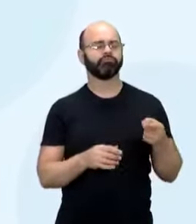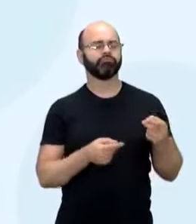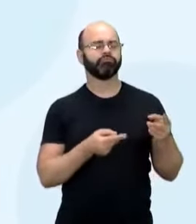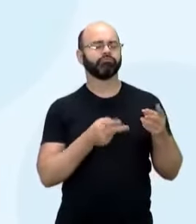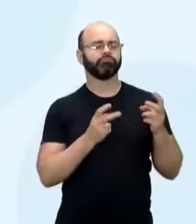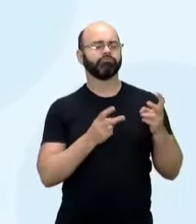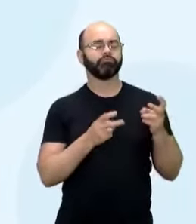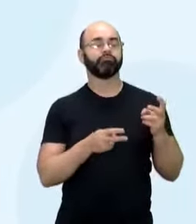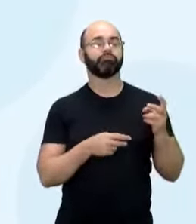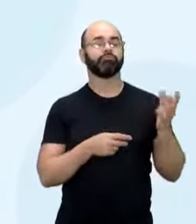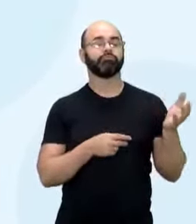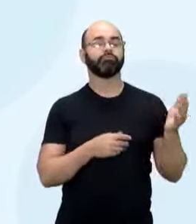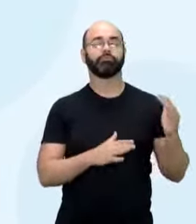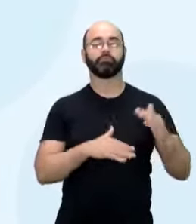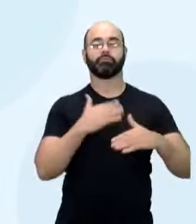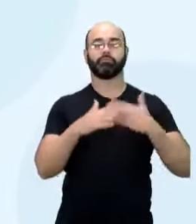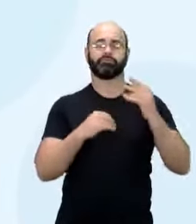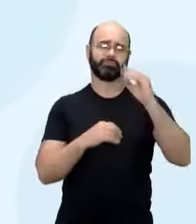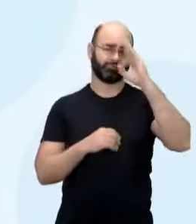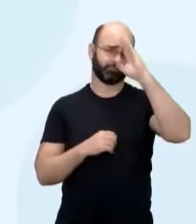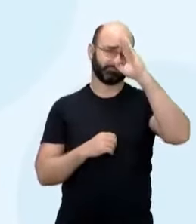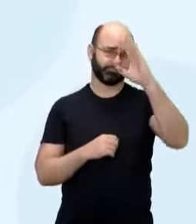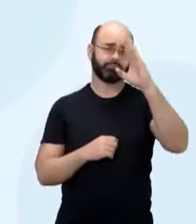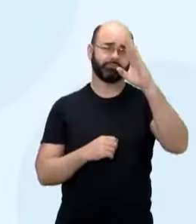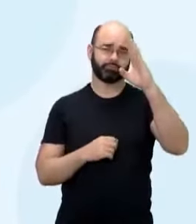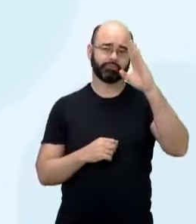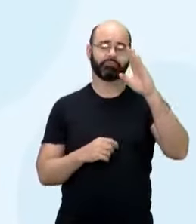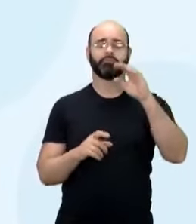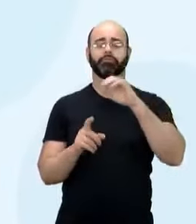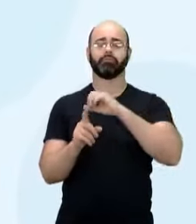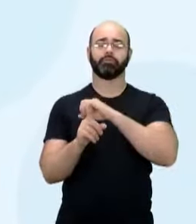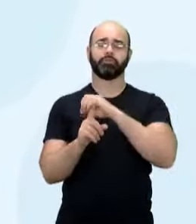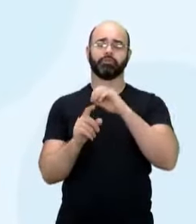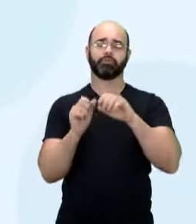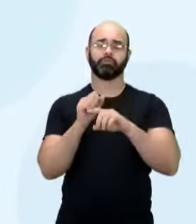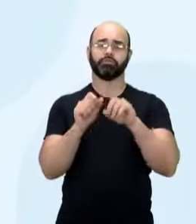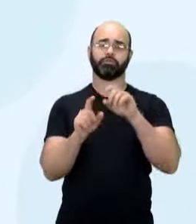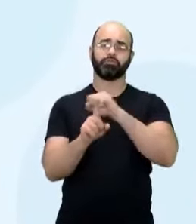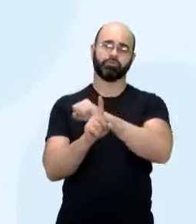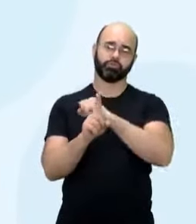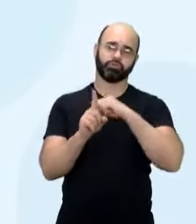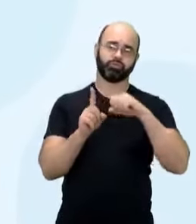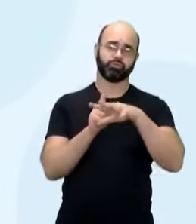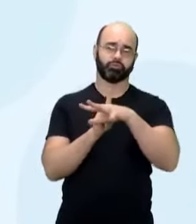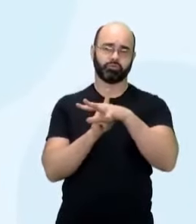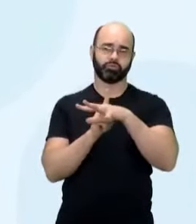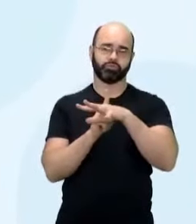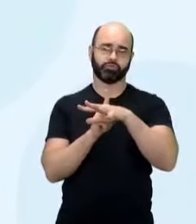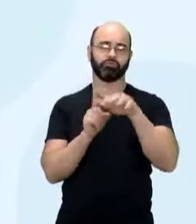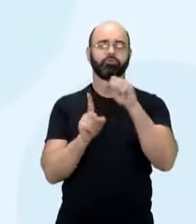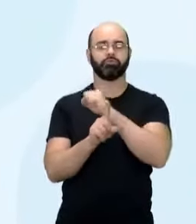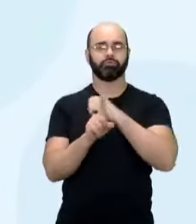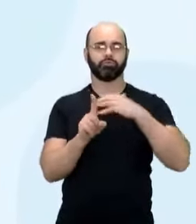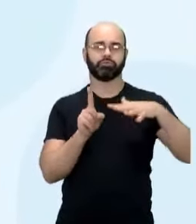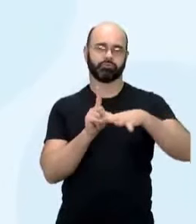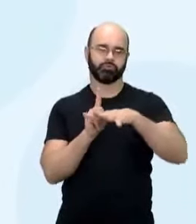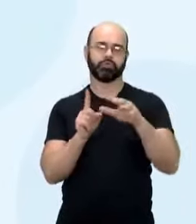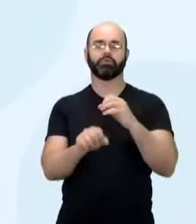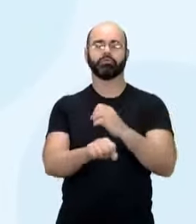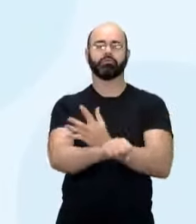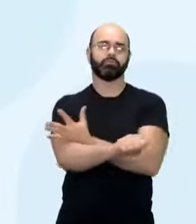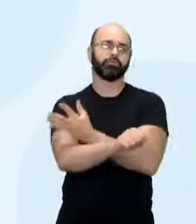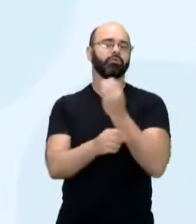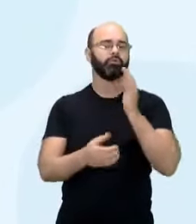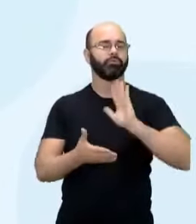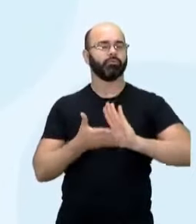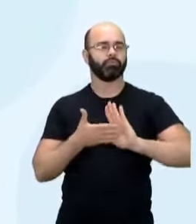esse desenvolvimento intencional, socioemocional dos nossos estudantes, com atividades, com propostas, no